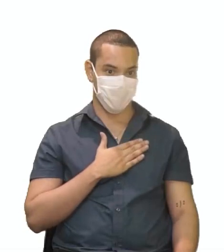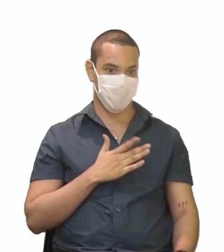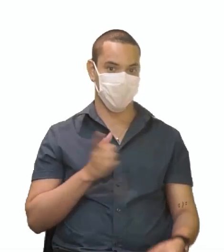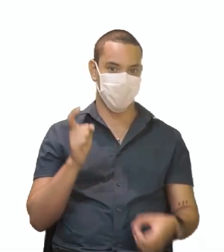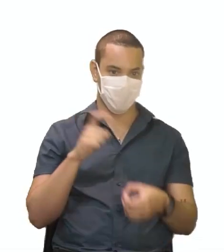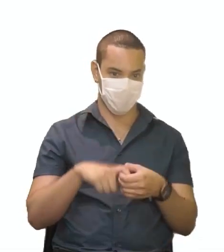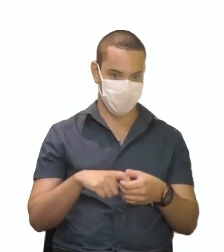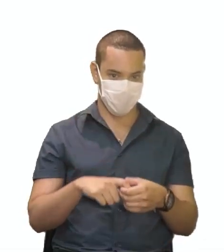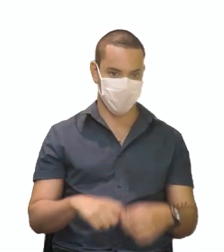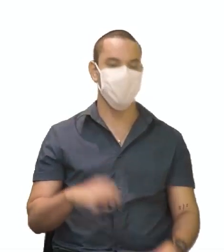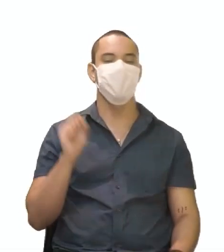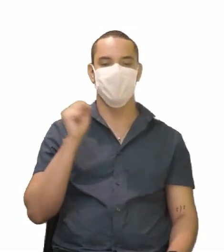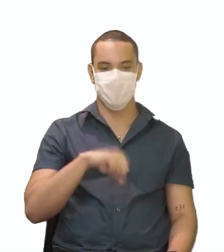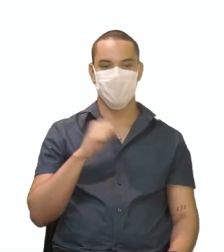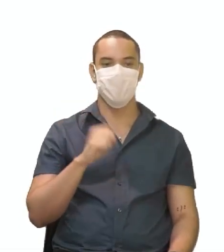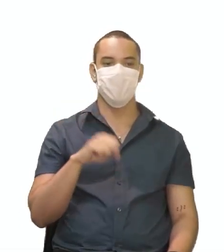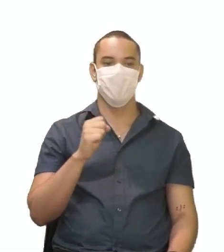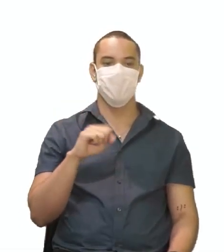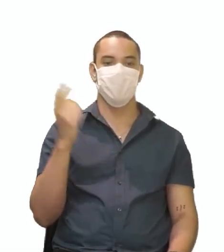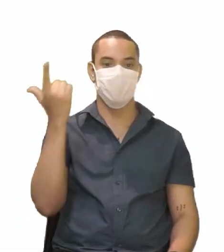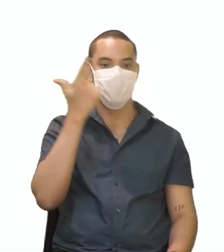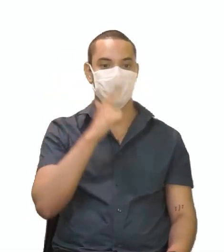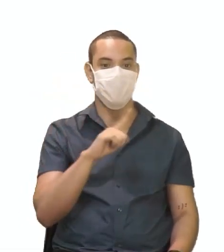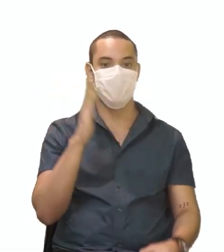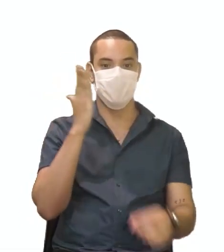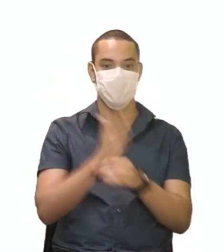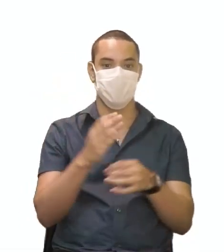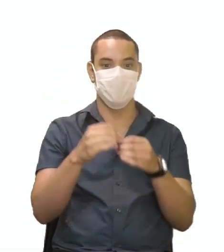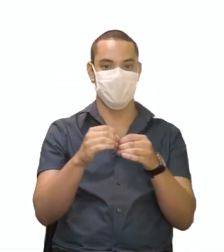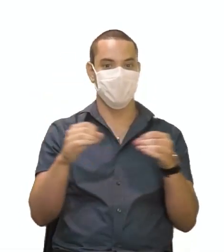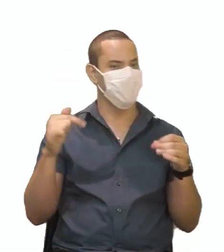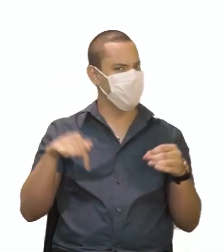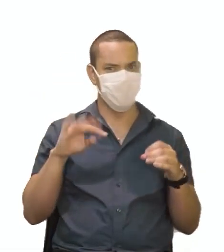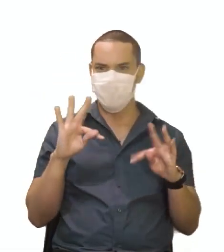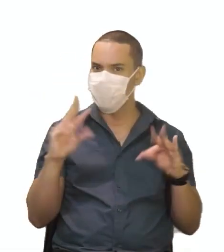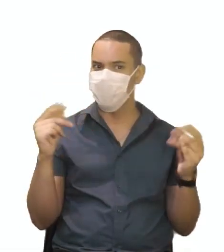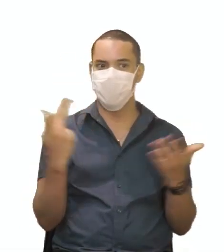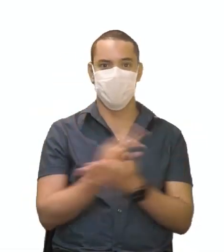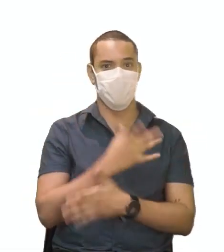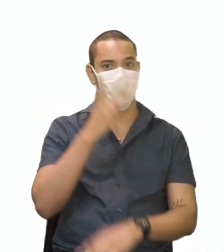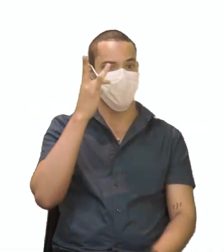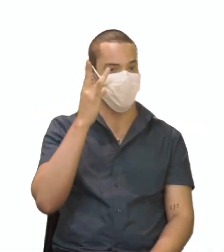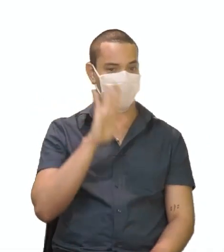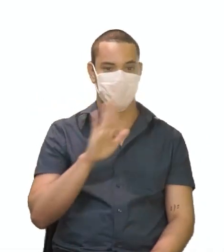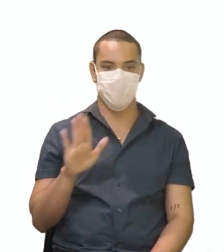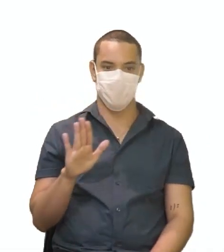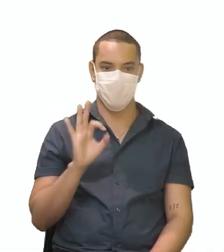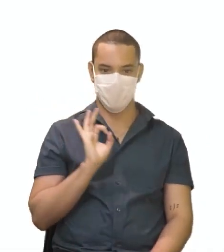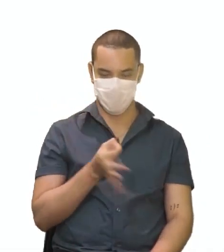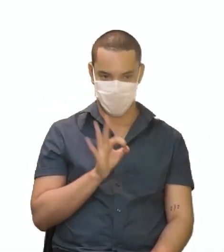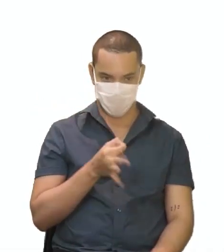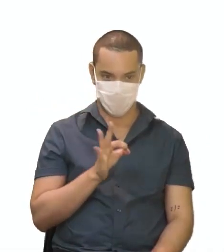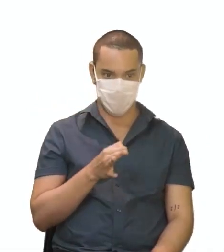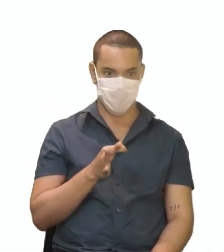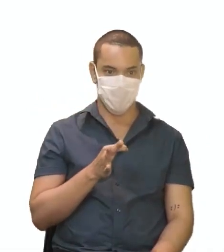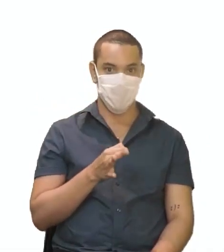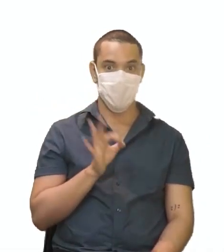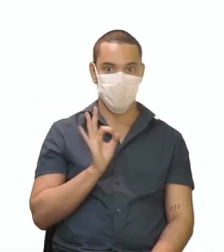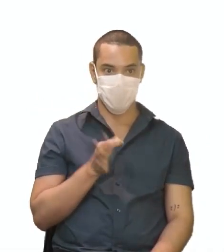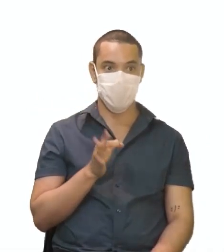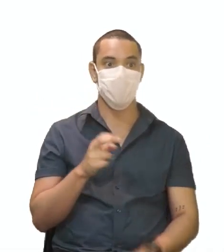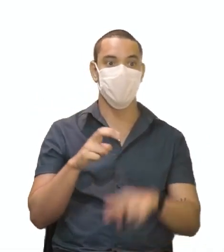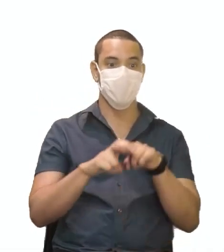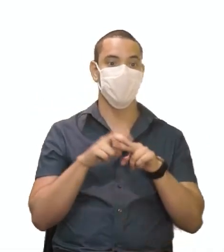Agora eu acho que foi. Separação das cromátides irmãs. Aqui tudo acontece, galera. É assim mesmo. Tá certo?